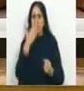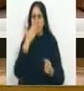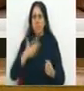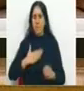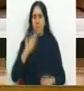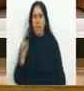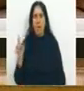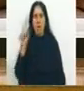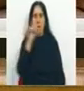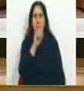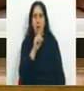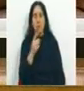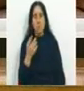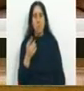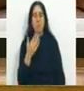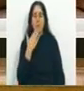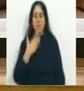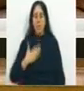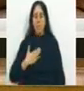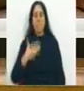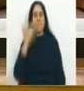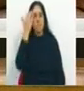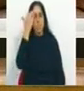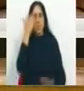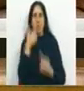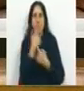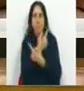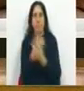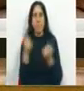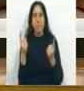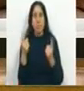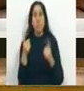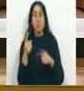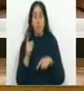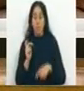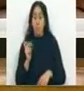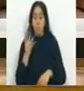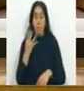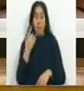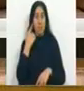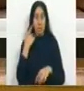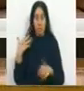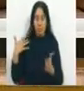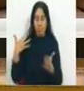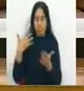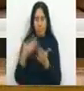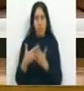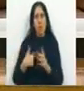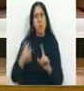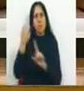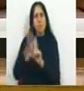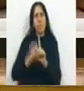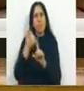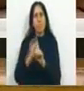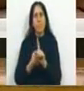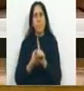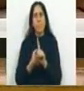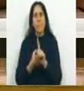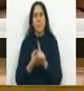enfrentam. Assisto-me esta moral de dizer isto porque ao longo de 4 anos nos batemos